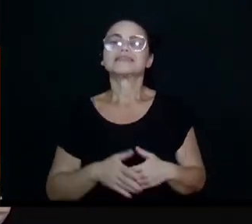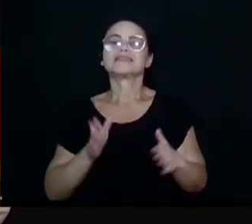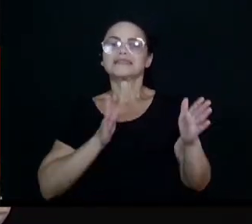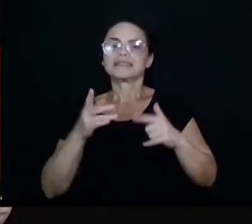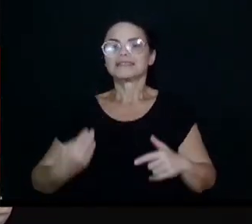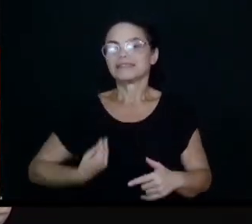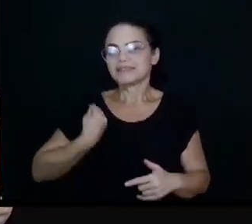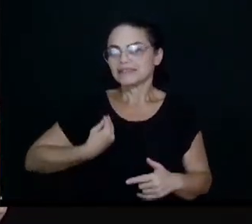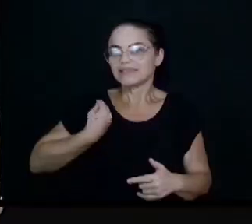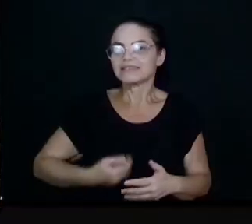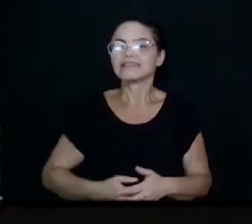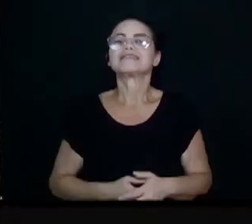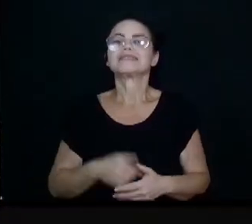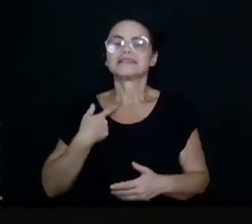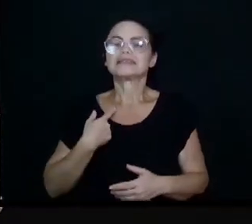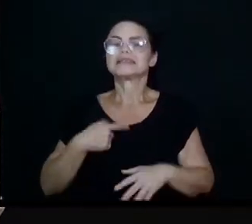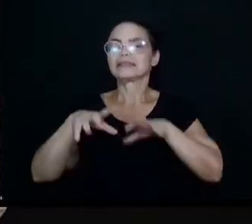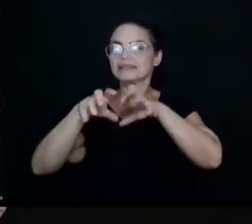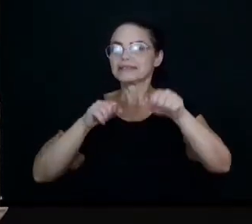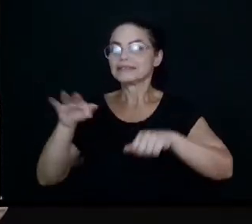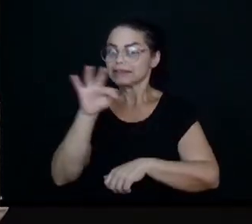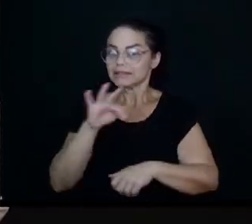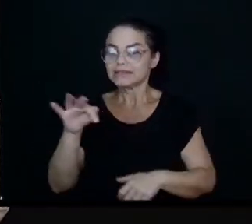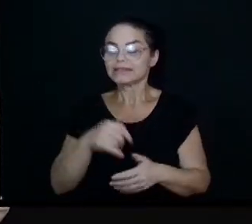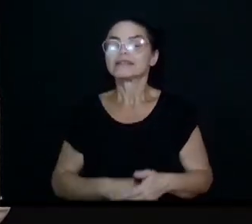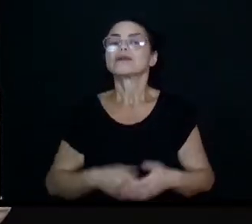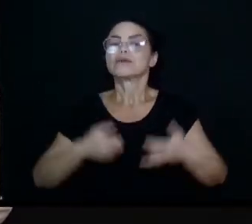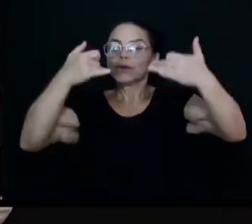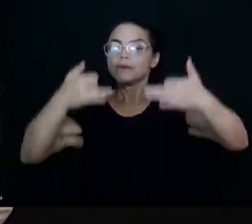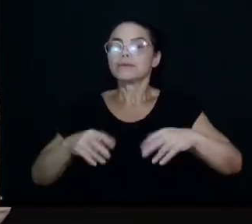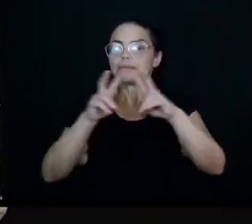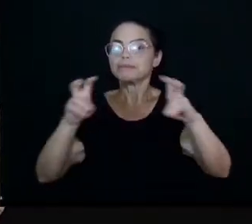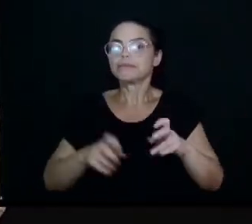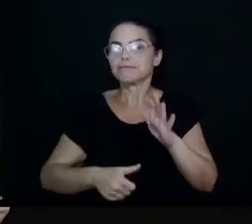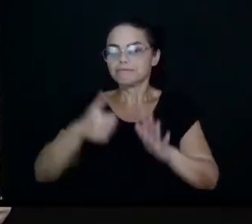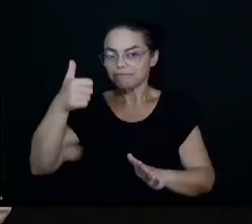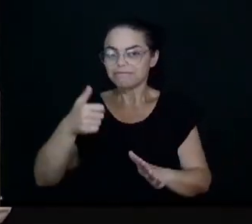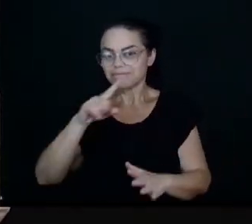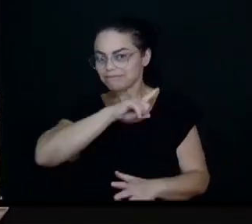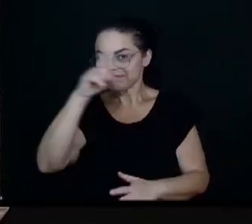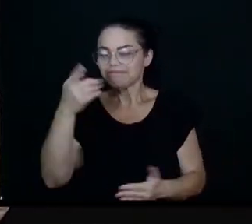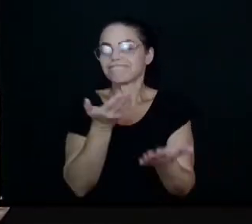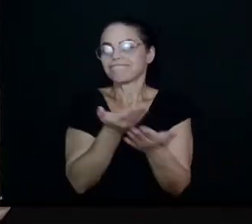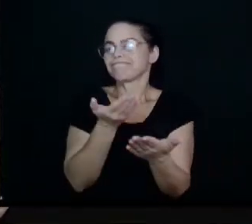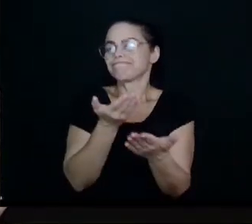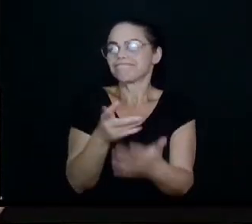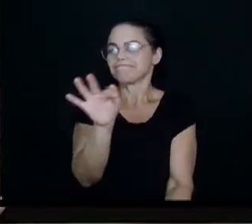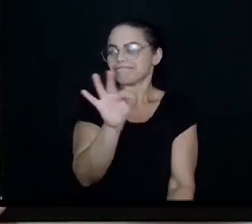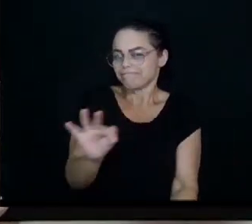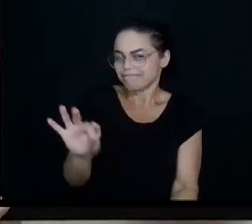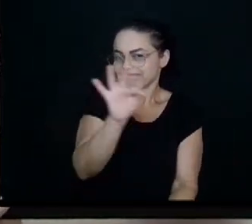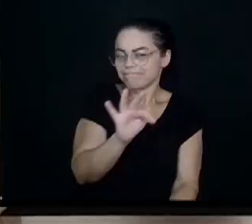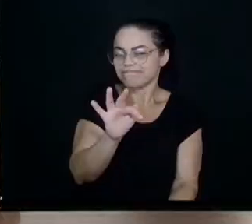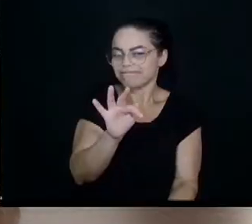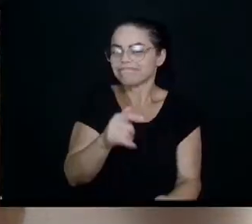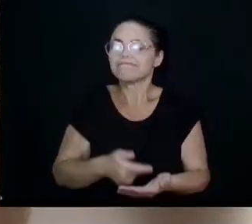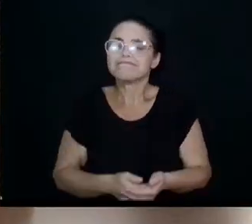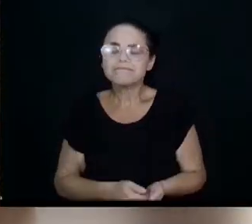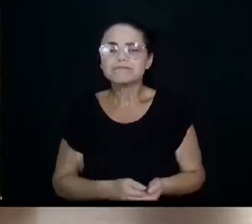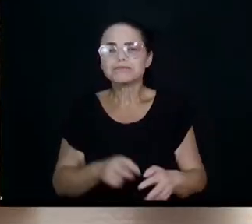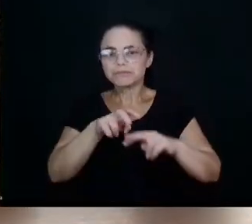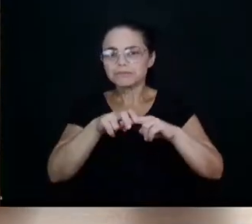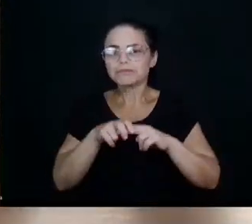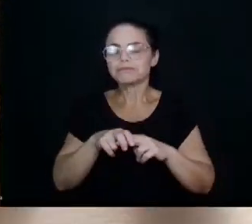vida universitária, né? A gente vai falar um pouco mais sobre o primeiro dia de aula na faculdade, na universidade. Por isso eu estou aqui com o